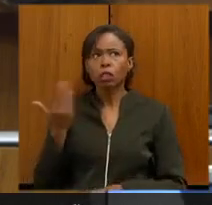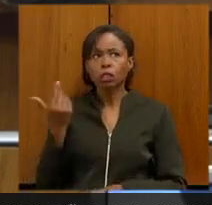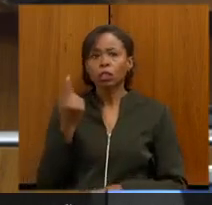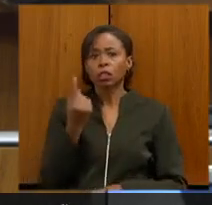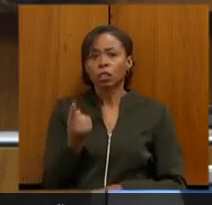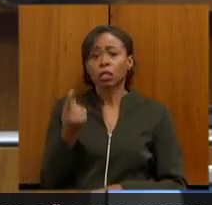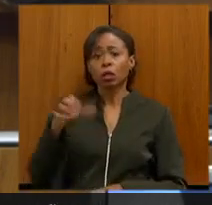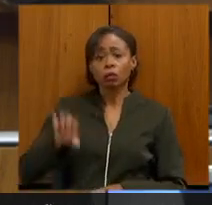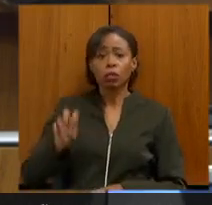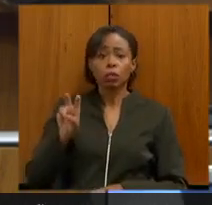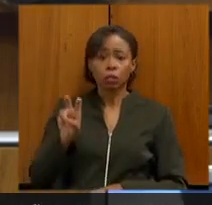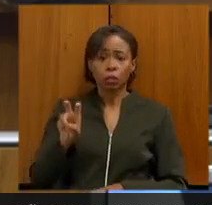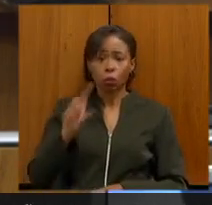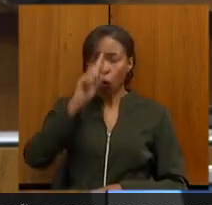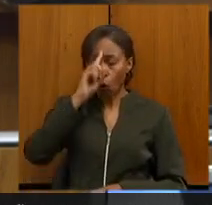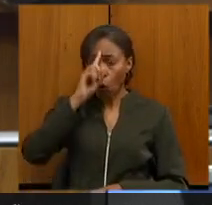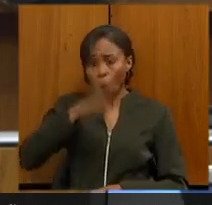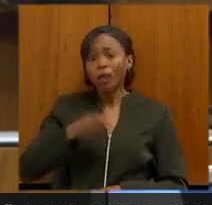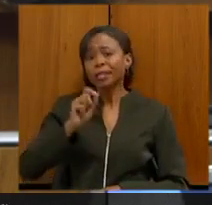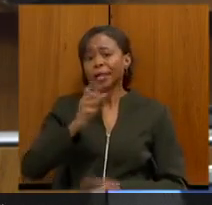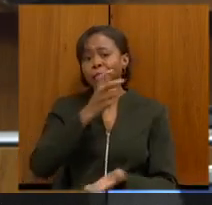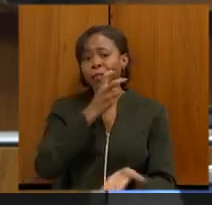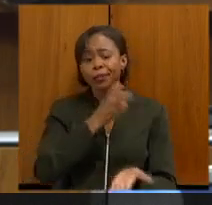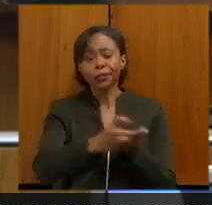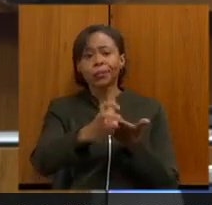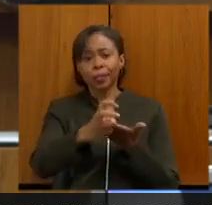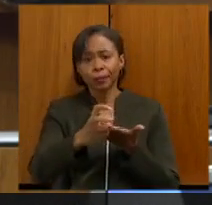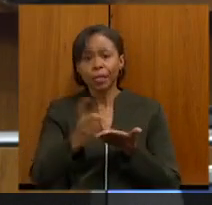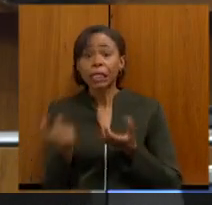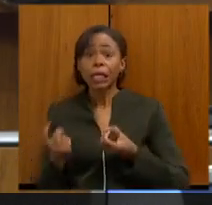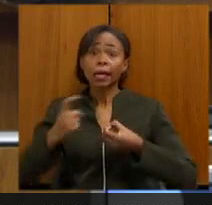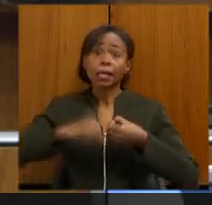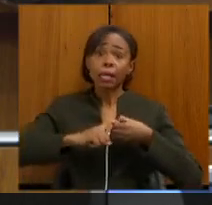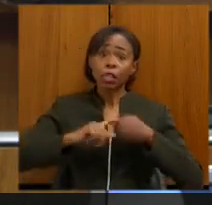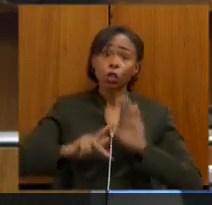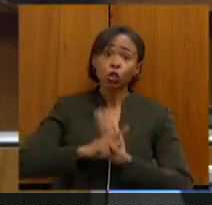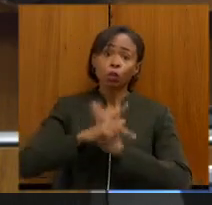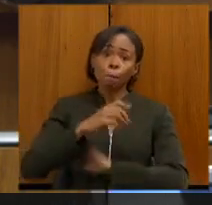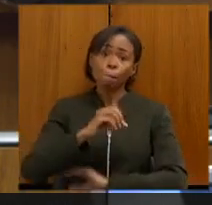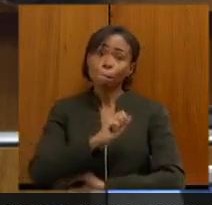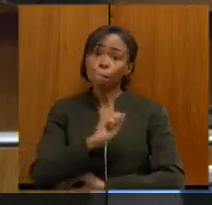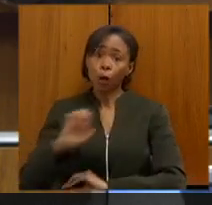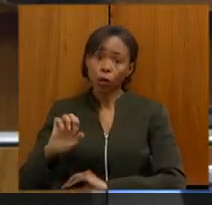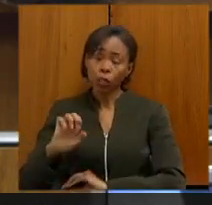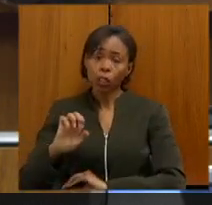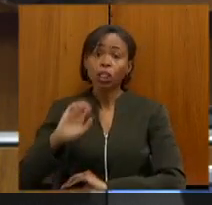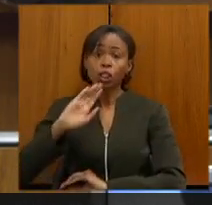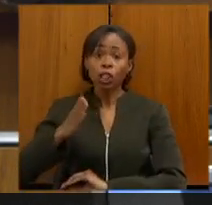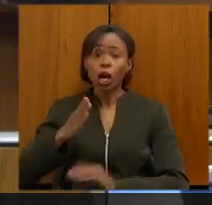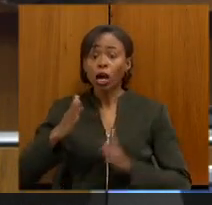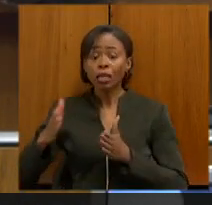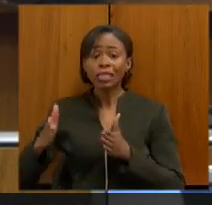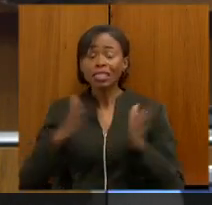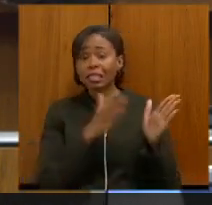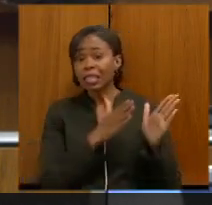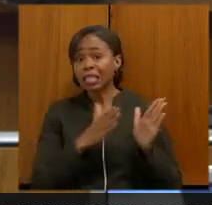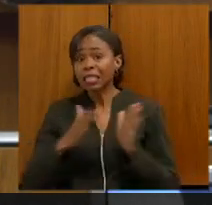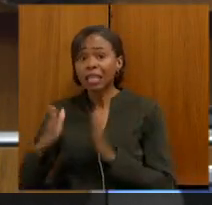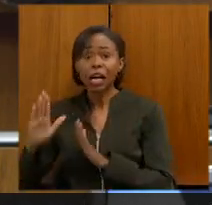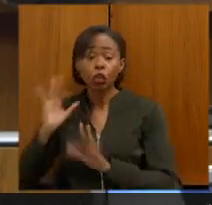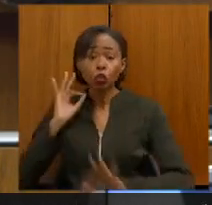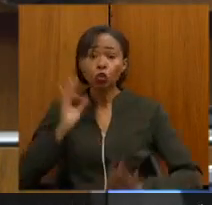195 ordem de despejo reintegrações de posse transitado em julgado com nós Assumimos